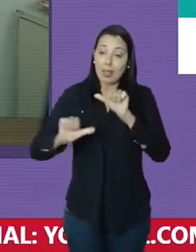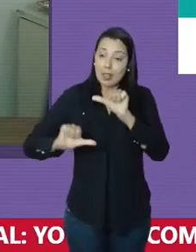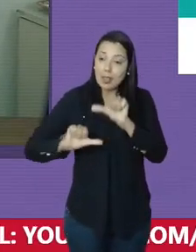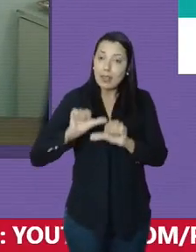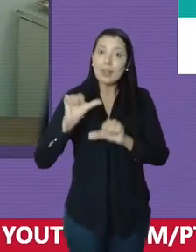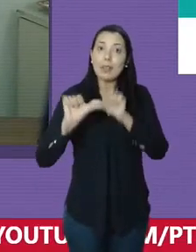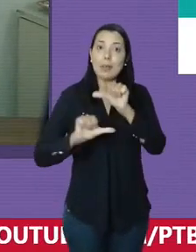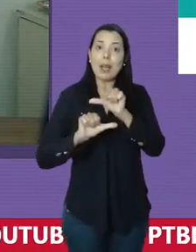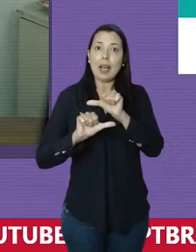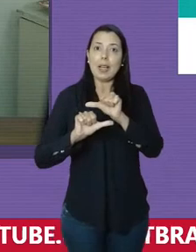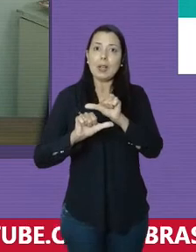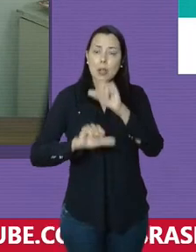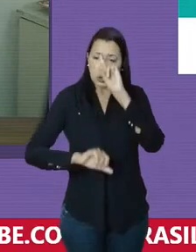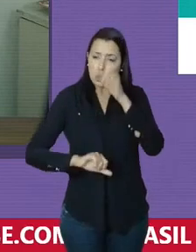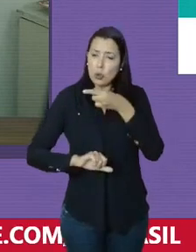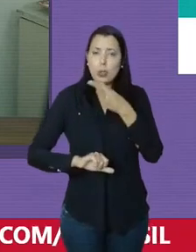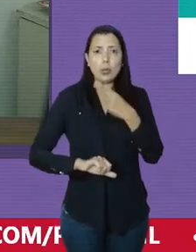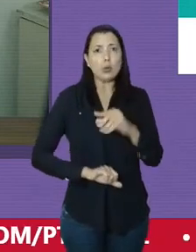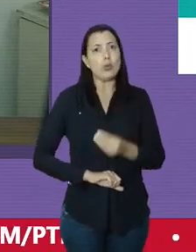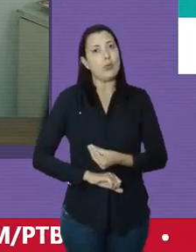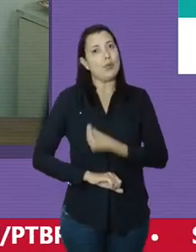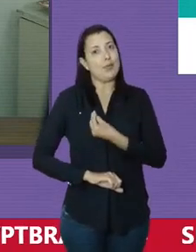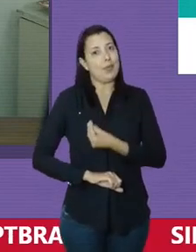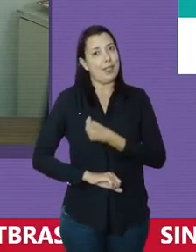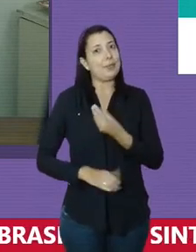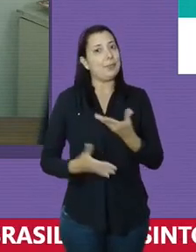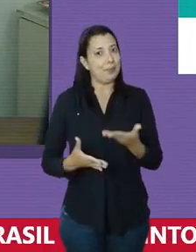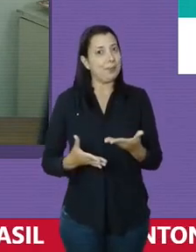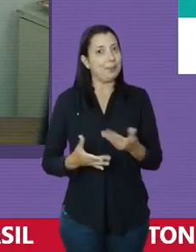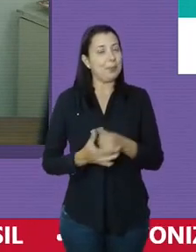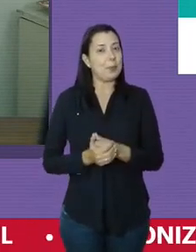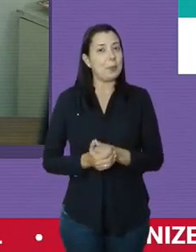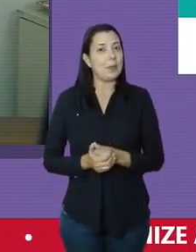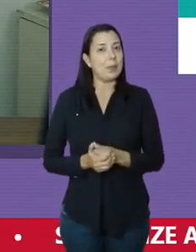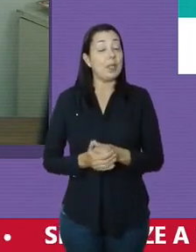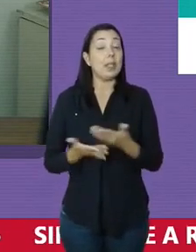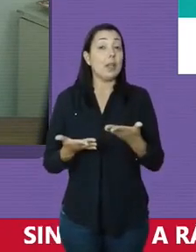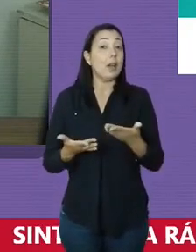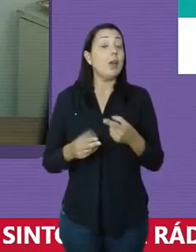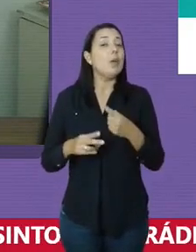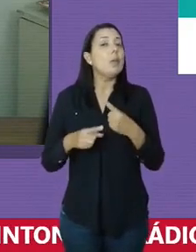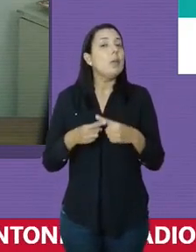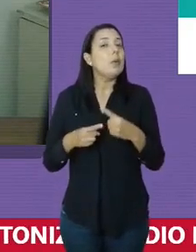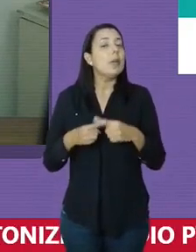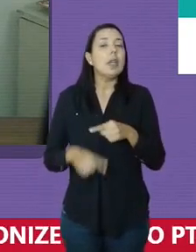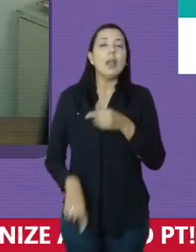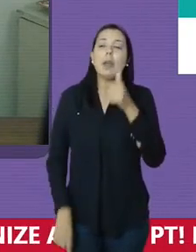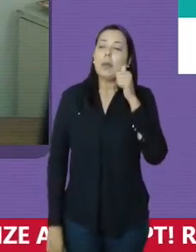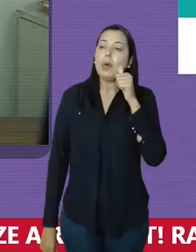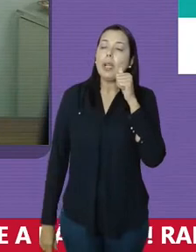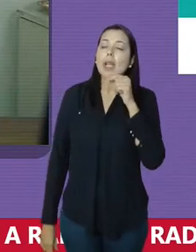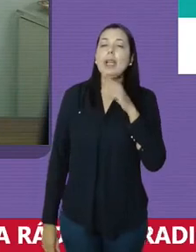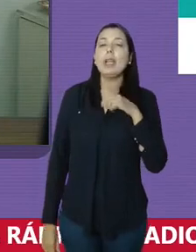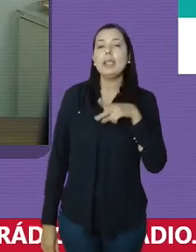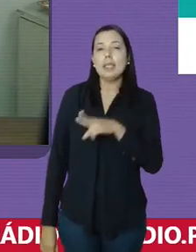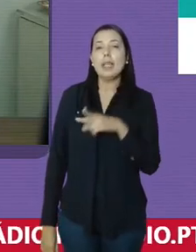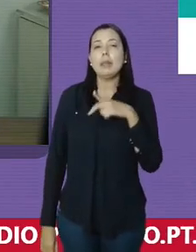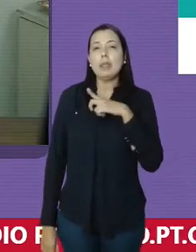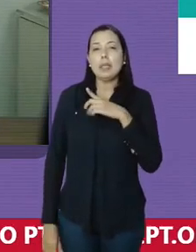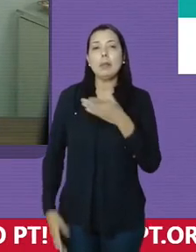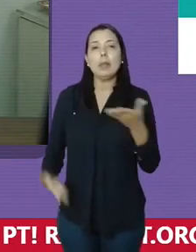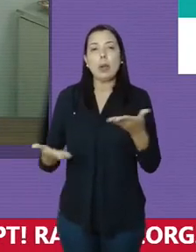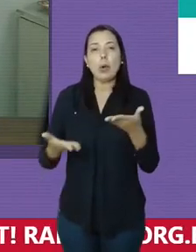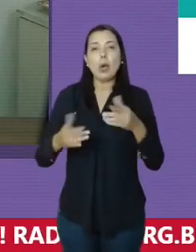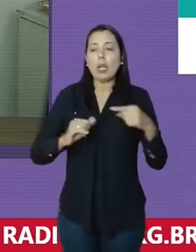Tornaram-se senhoras de seus destinos e de suas vidas. Não é por acaso que as mulheres tenham estado na linha de frente